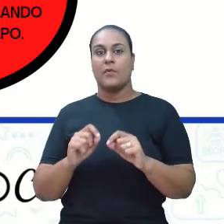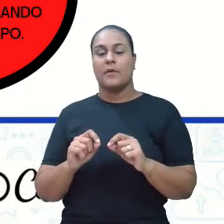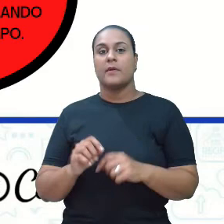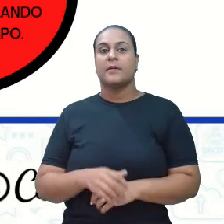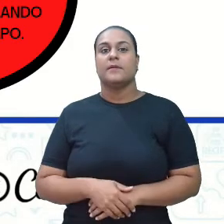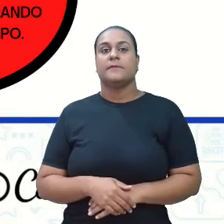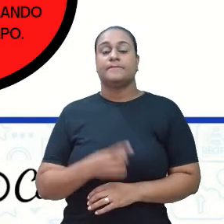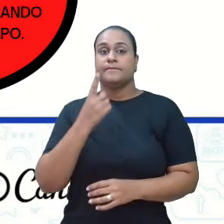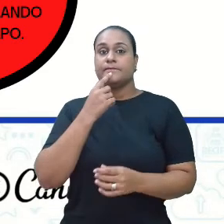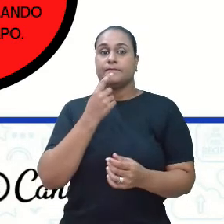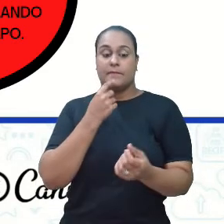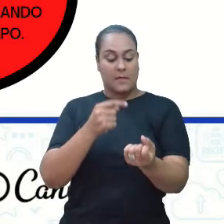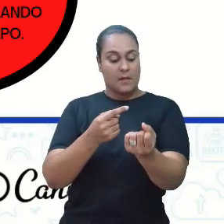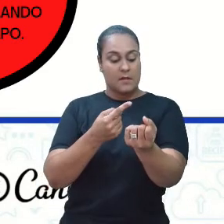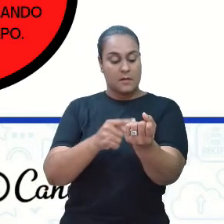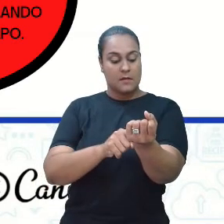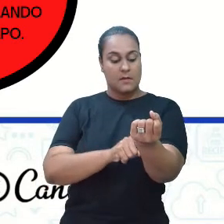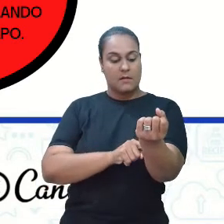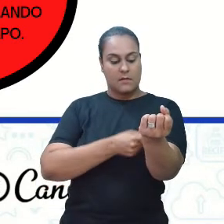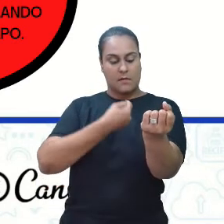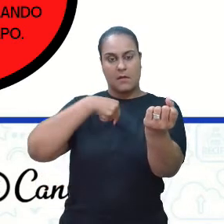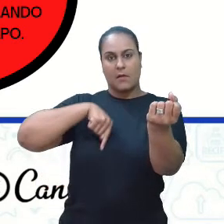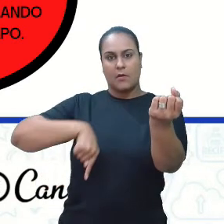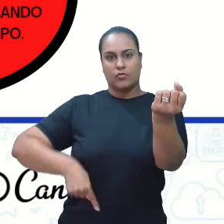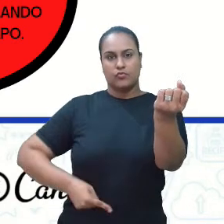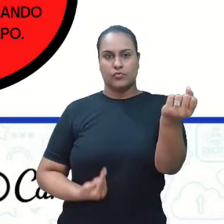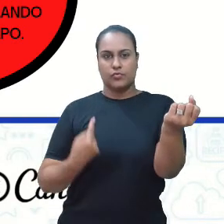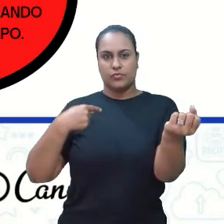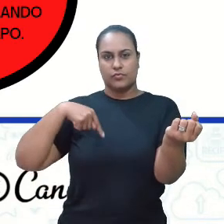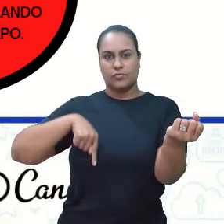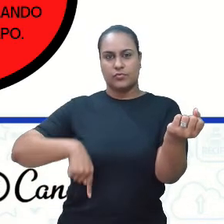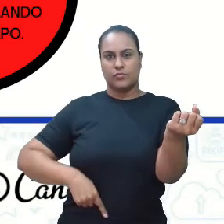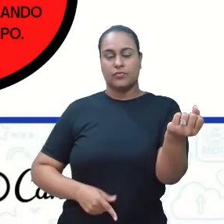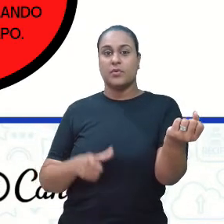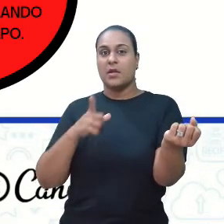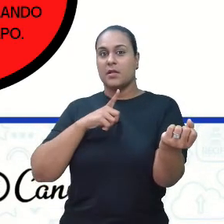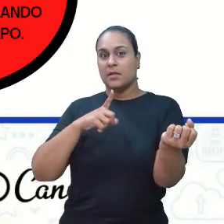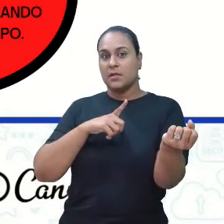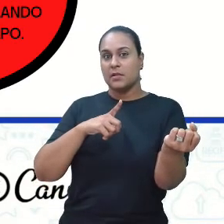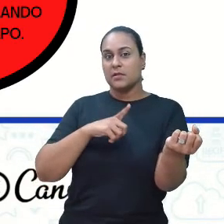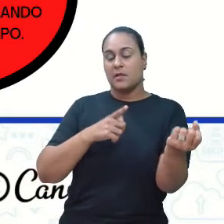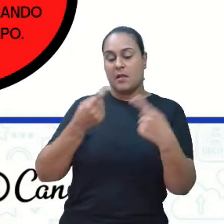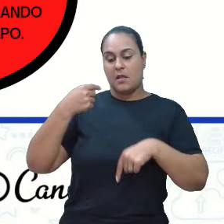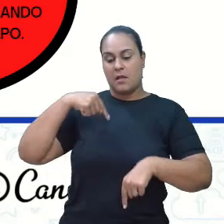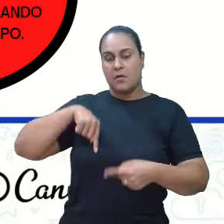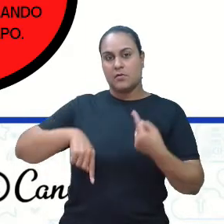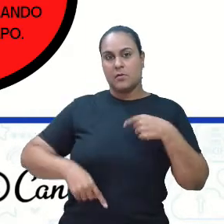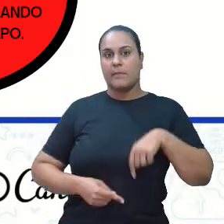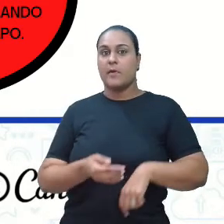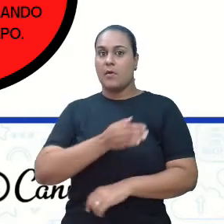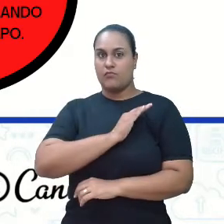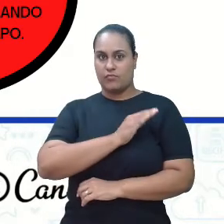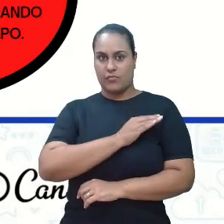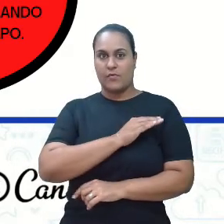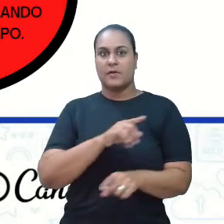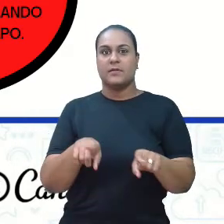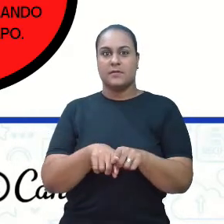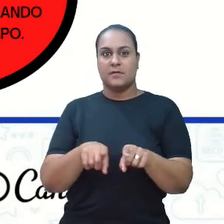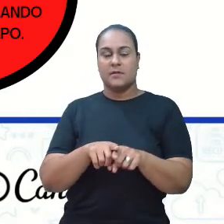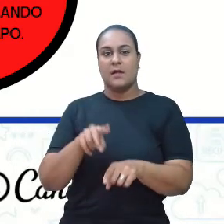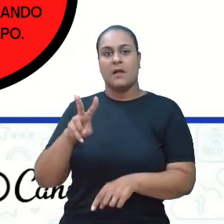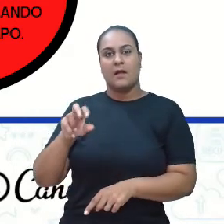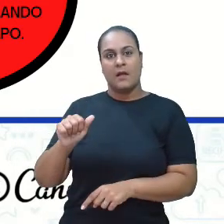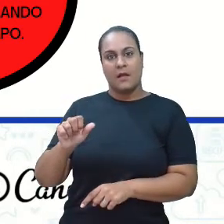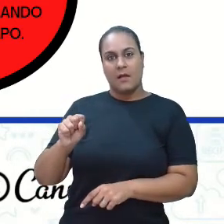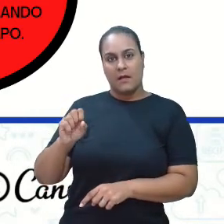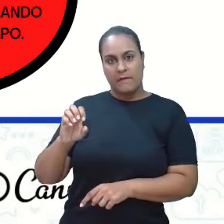circulação do sangue no organismo e ele inclui, além do sangue e vasos sanguíneos, o coração também, que está